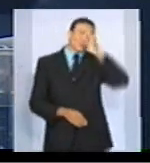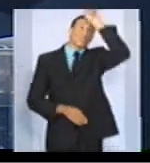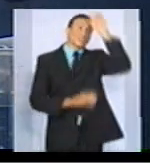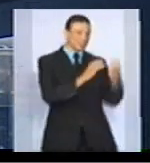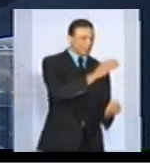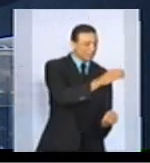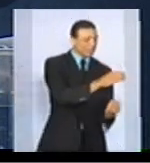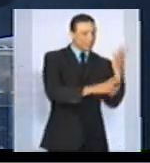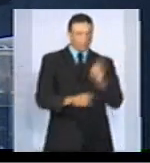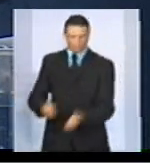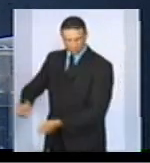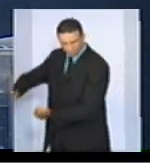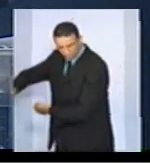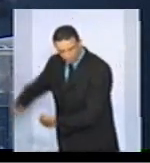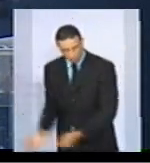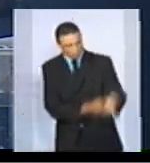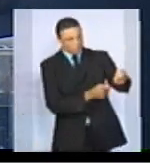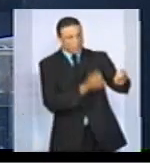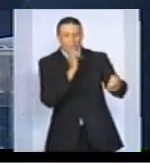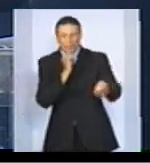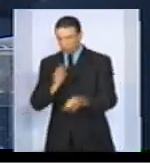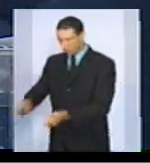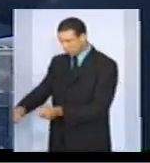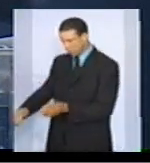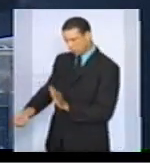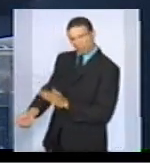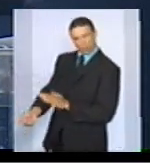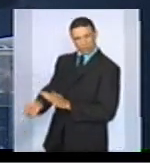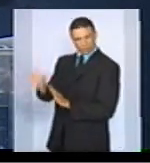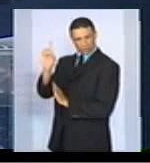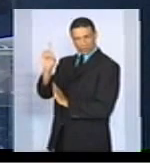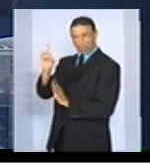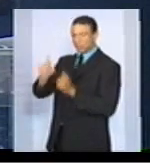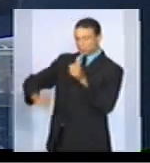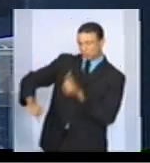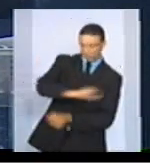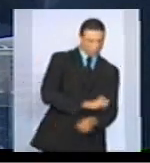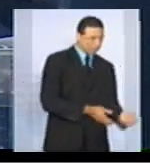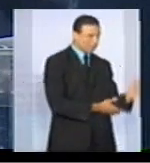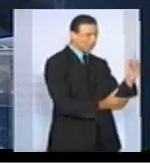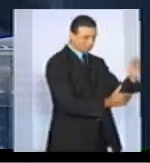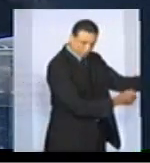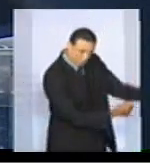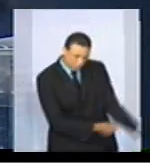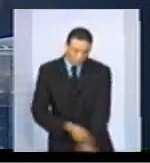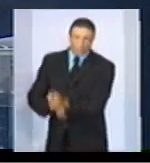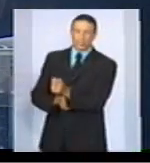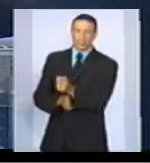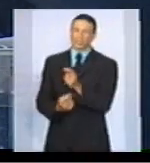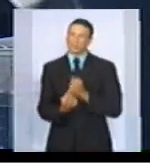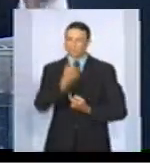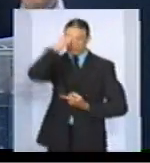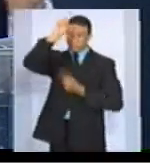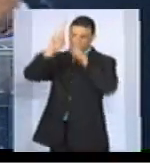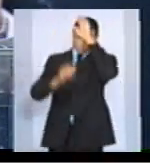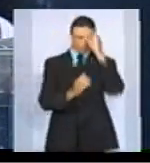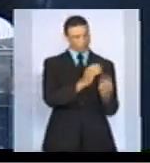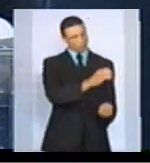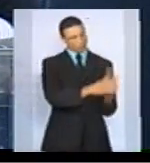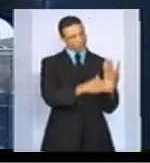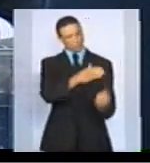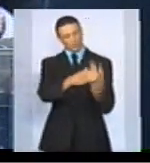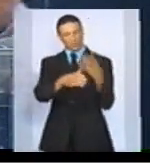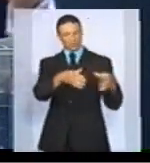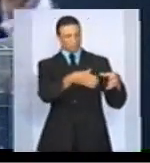Amanhã vai ter o canal do golfe para quem é Canhoto né Quanto mais vai se especificando mas vai se dando alternativas